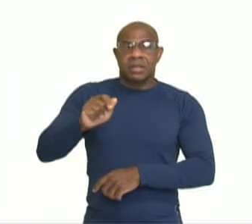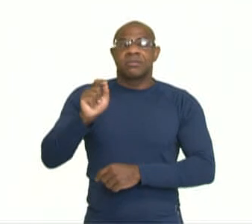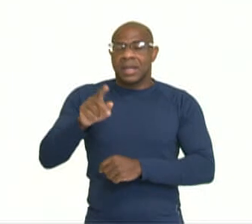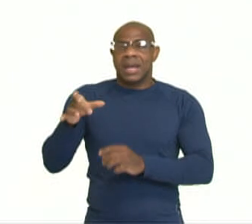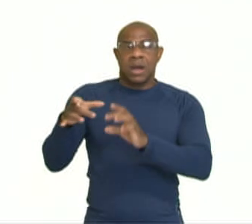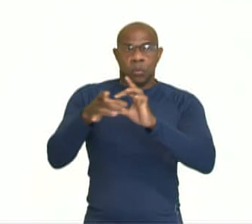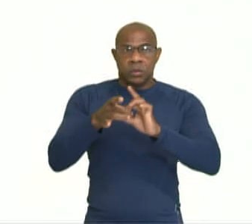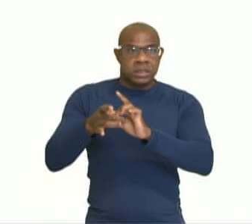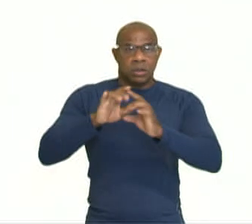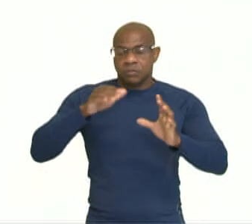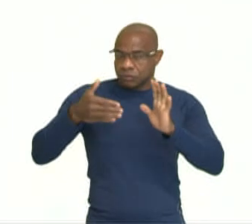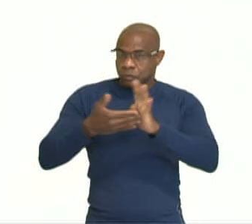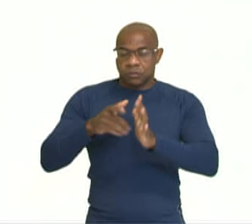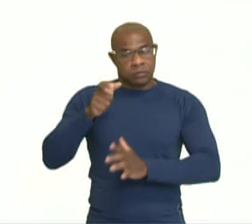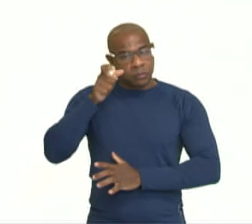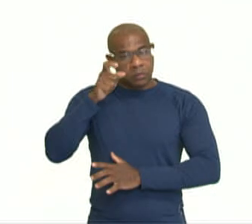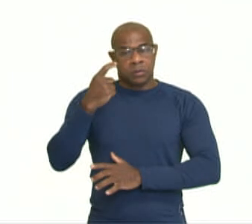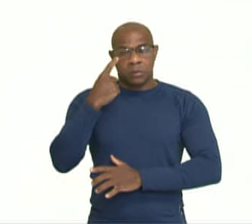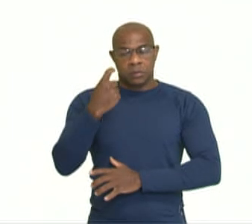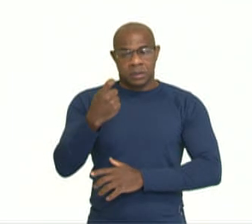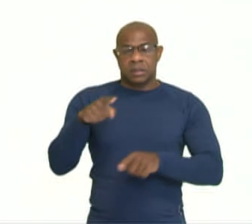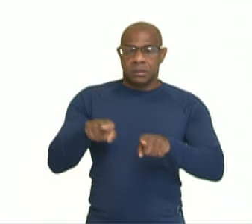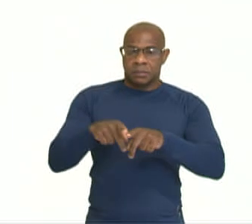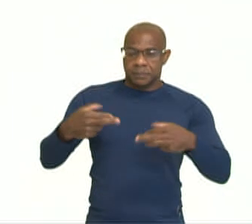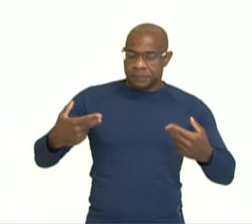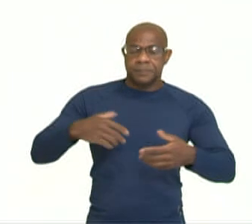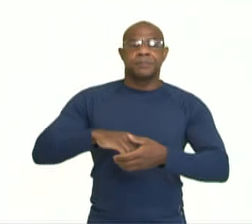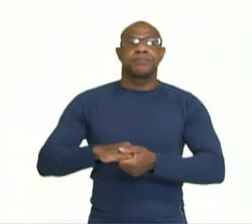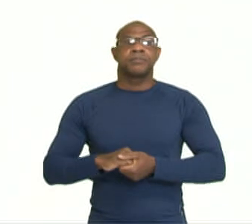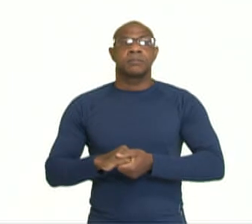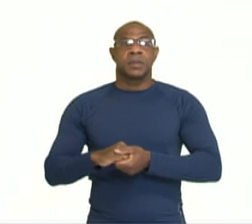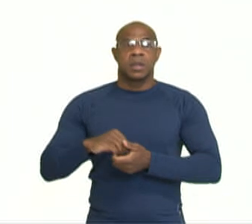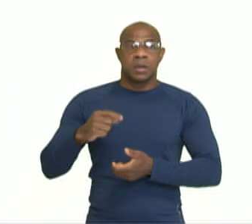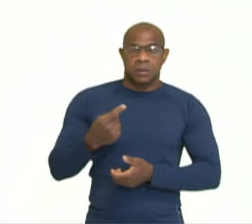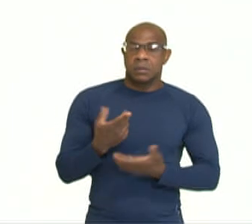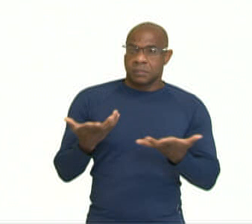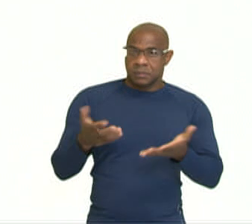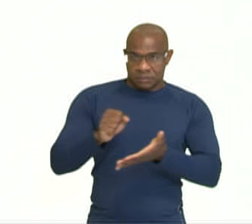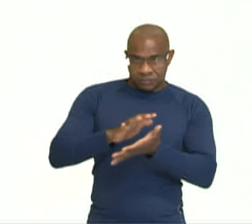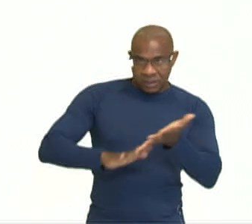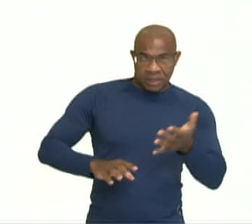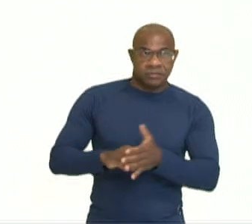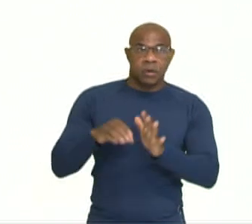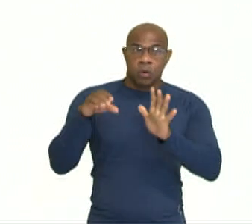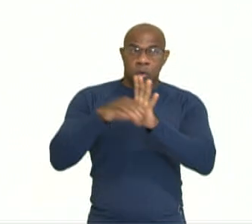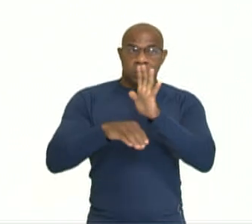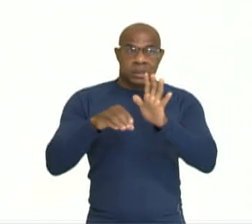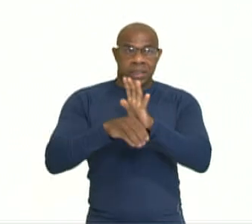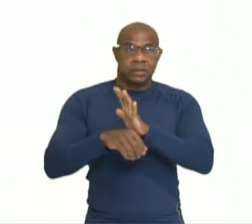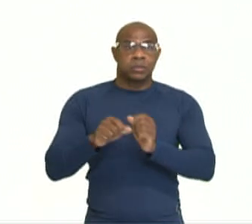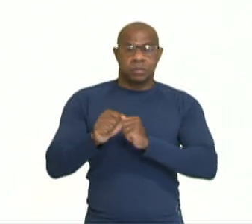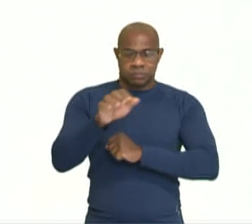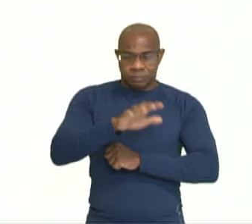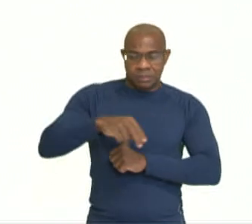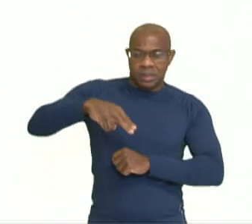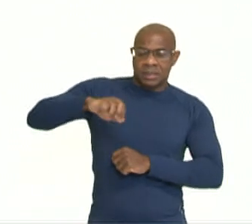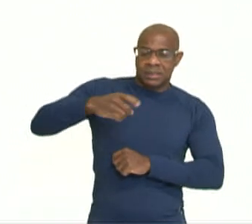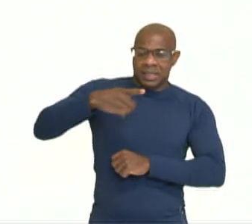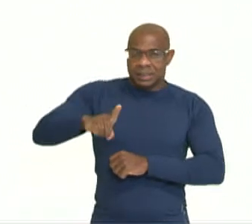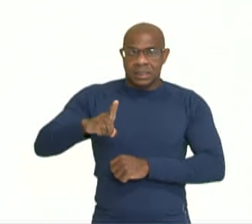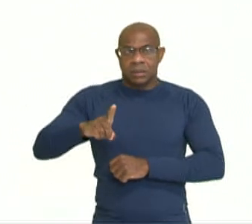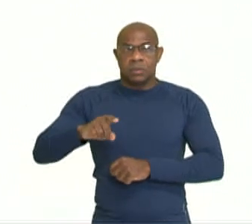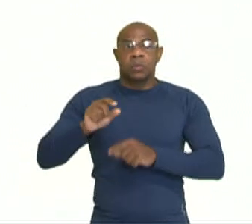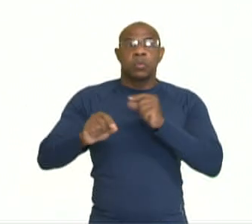interesses. Para fecharmos, uma última atividadezinha, onde diz: conceito de nação, por levar em conta